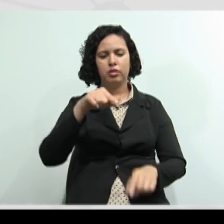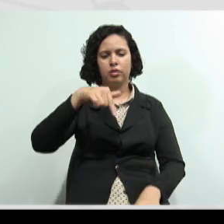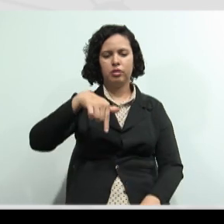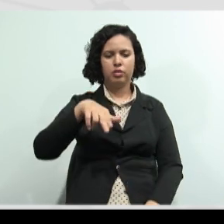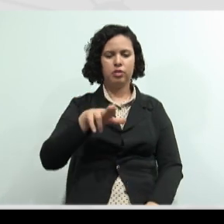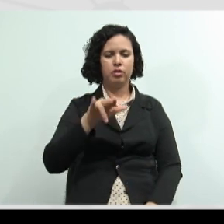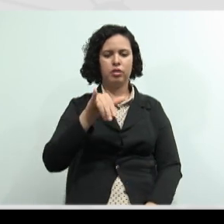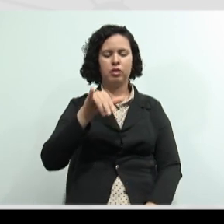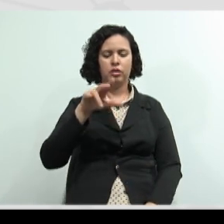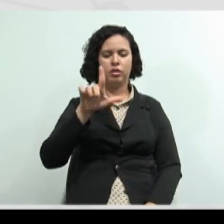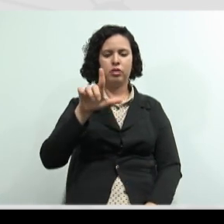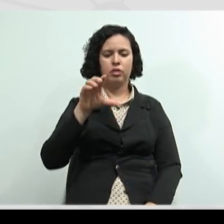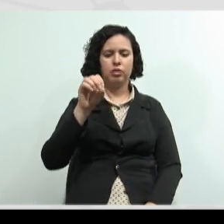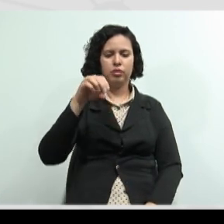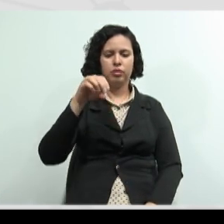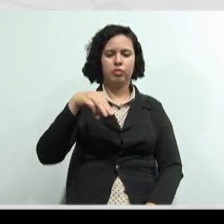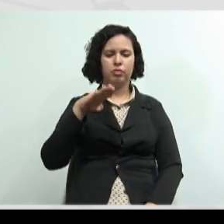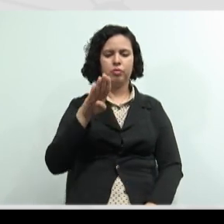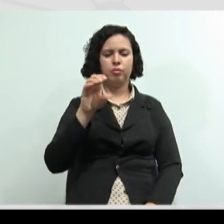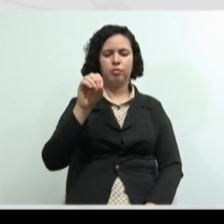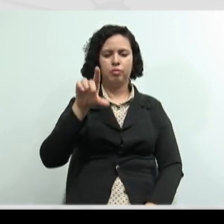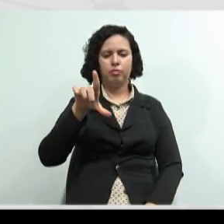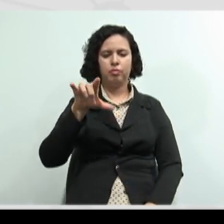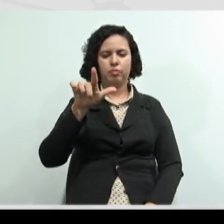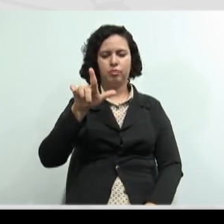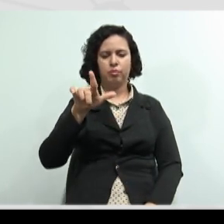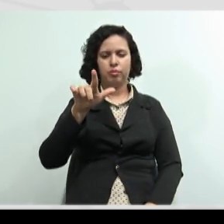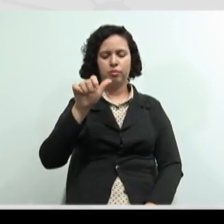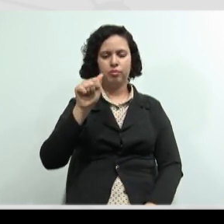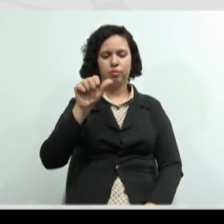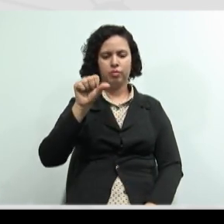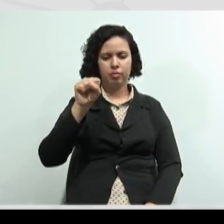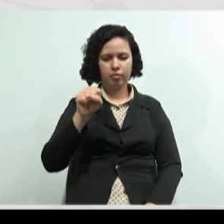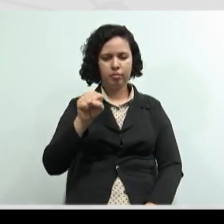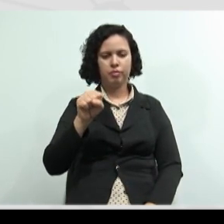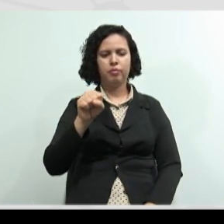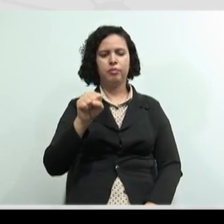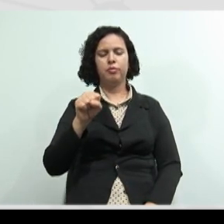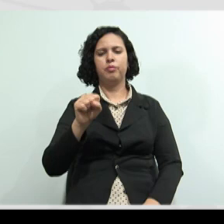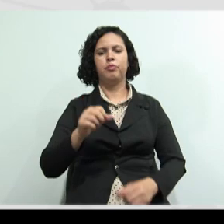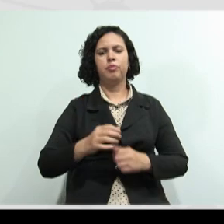agrária. Todos eles, então, vão ser beneficiários da agricultura familiar.